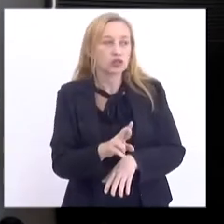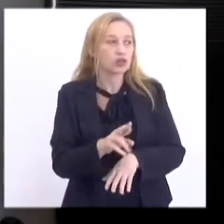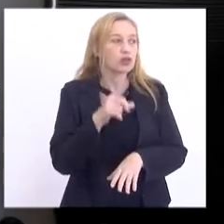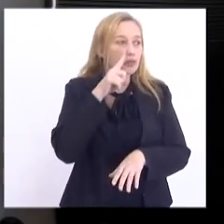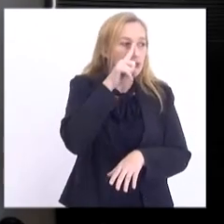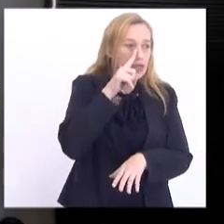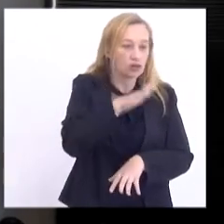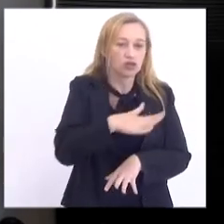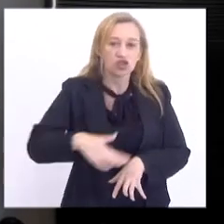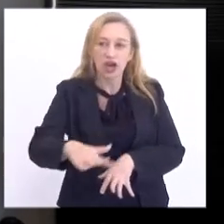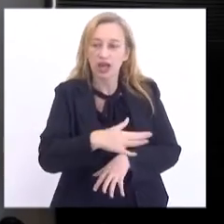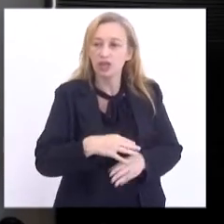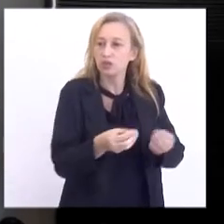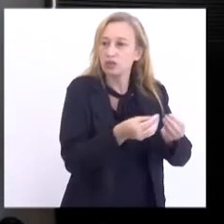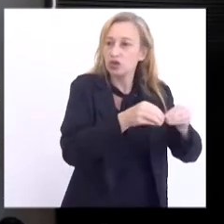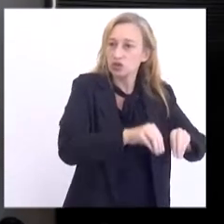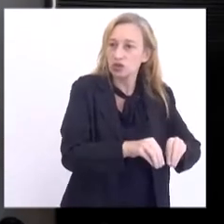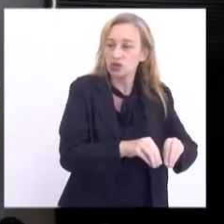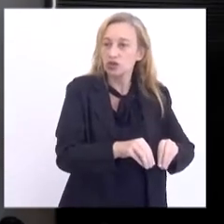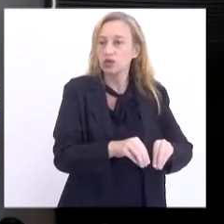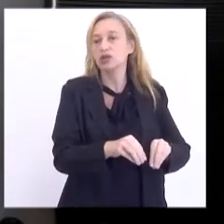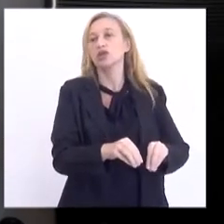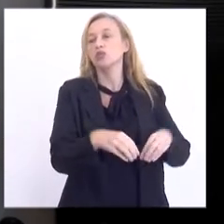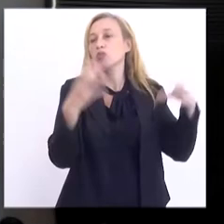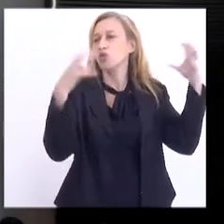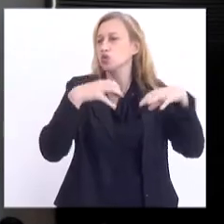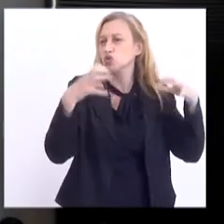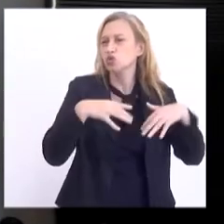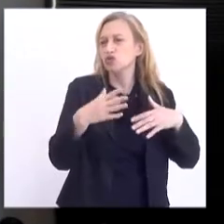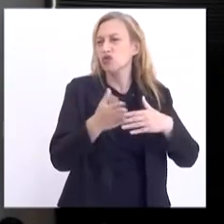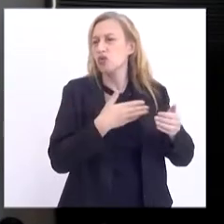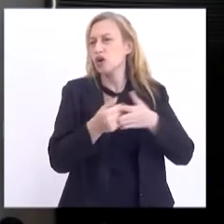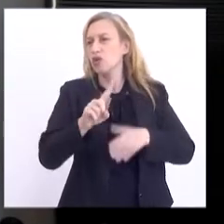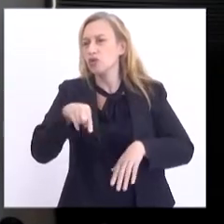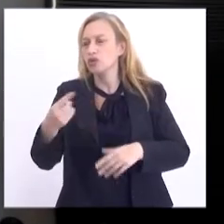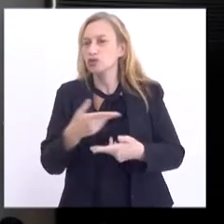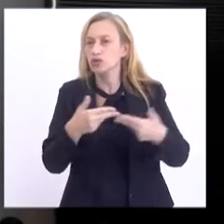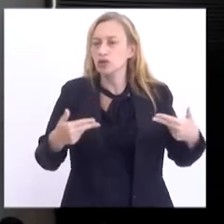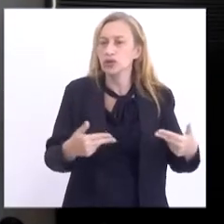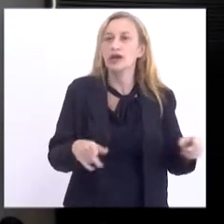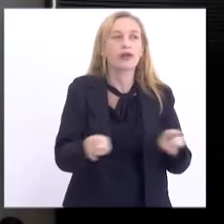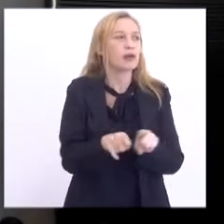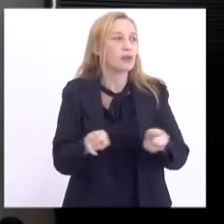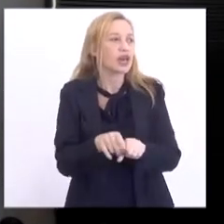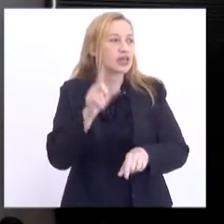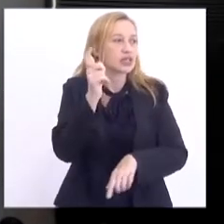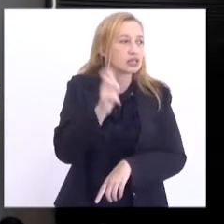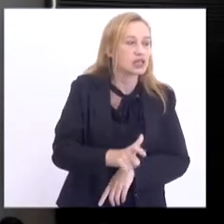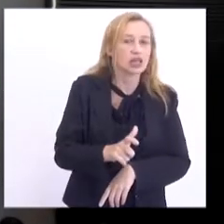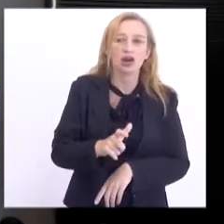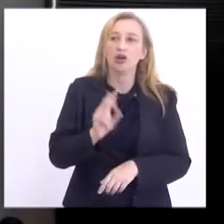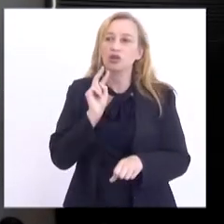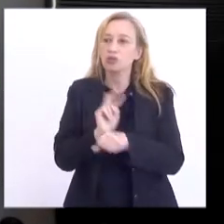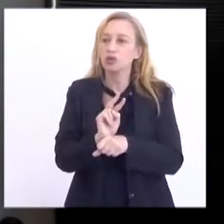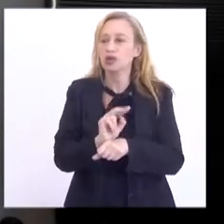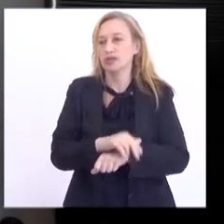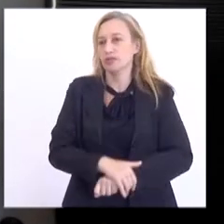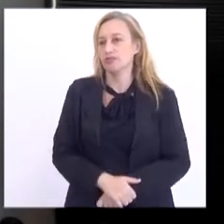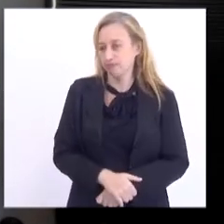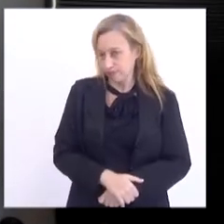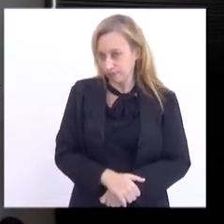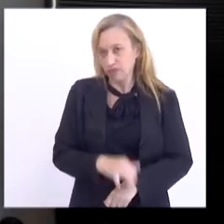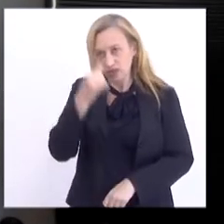Recuperação de áreas atingidas por catástrofes ser também algo preventivo